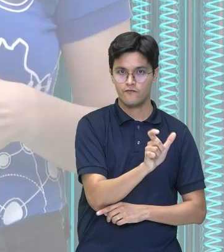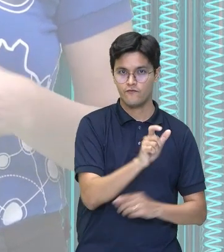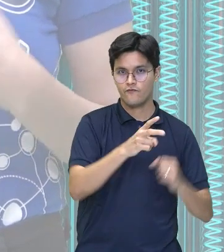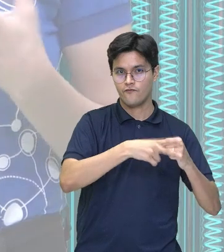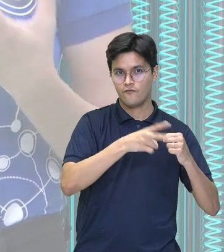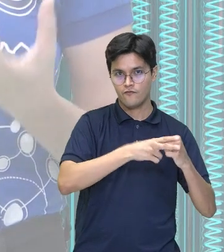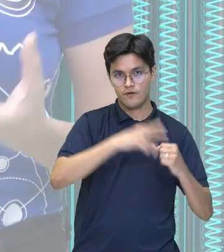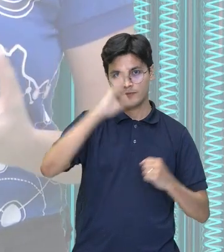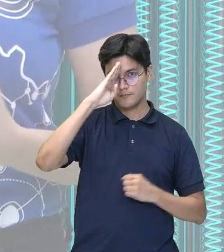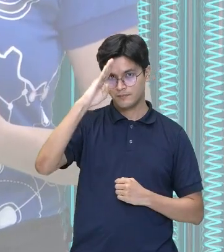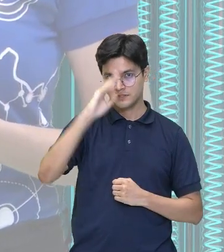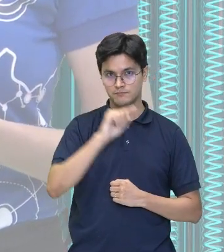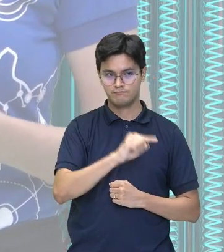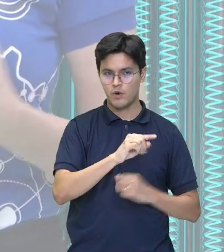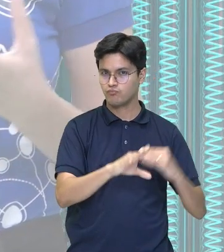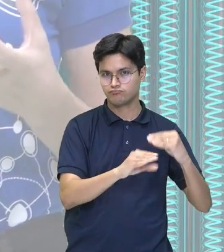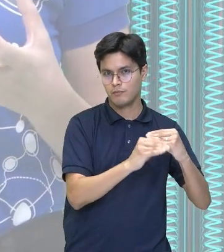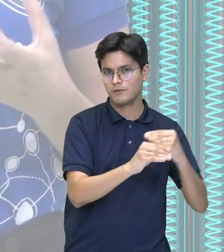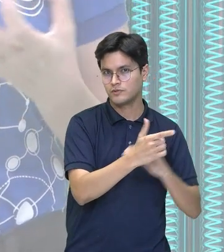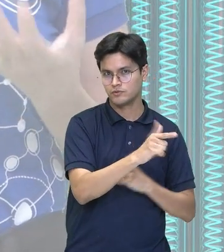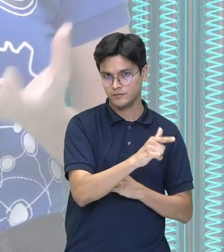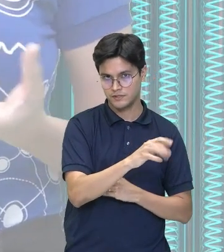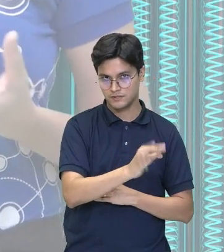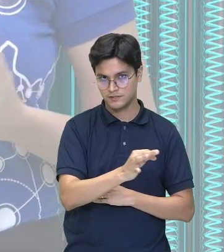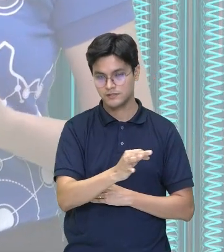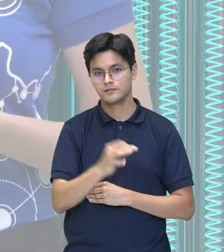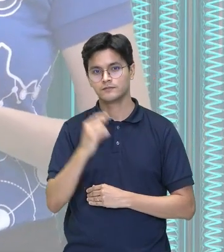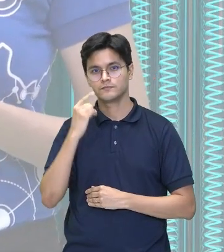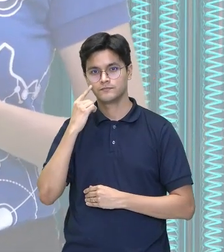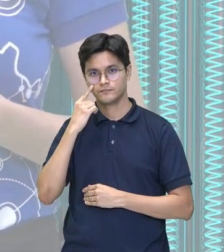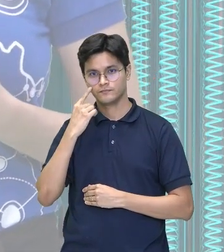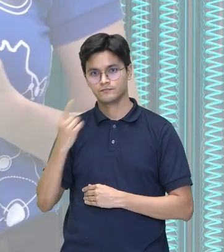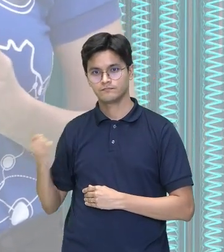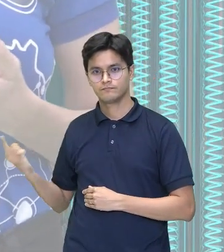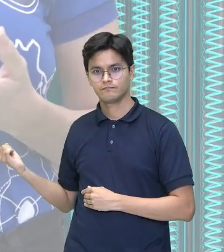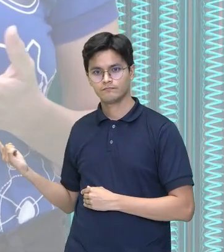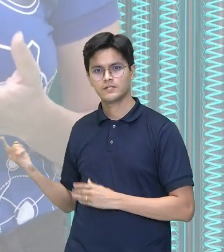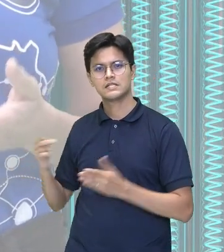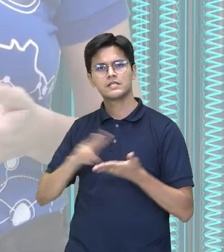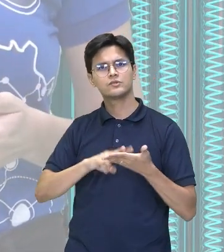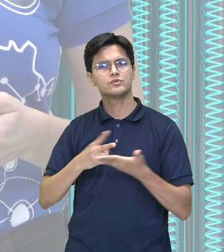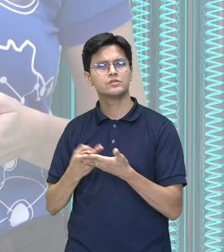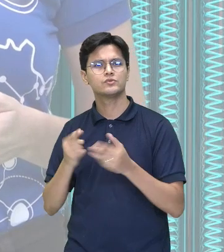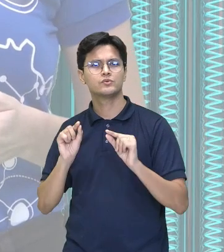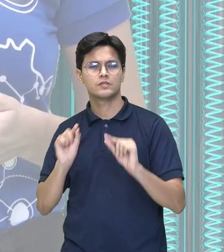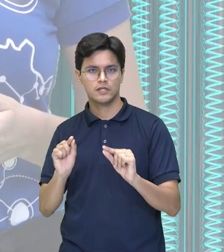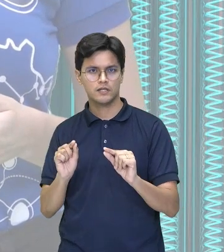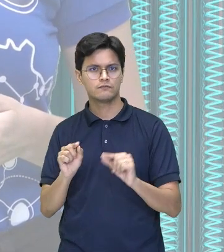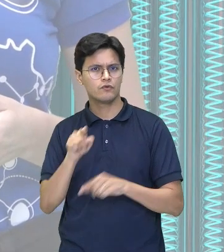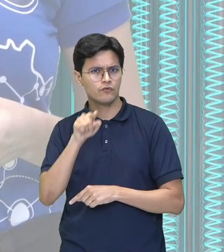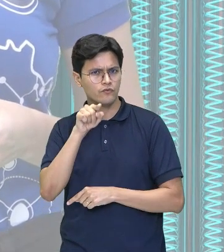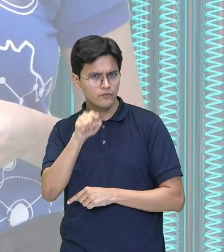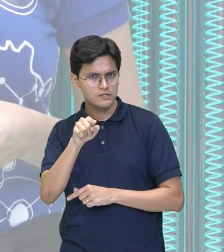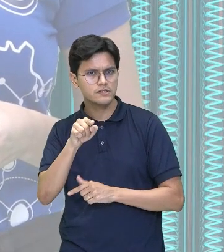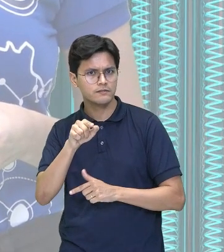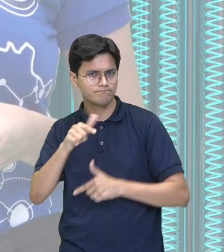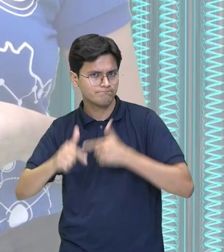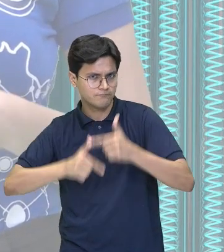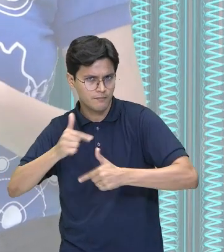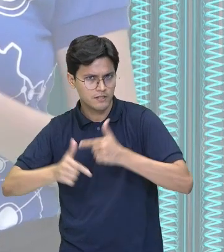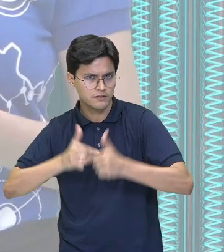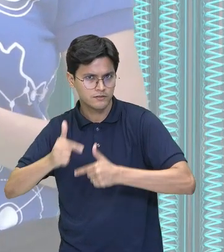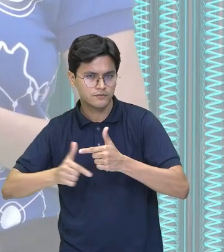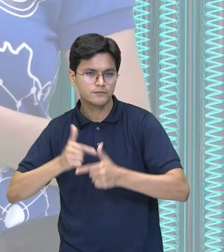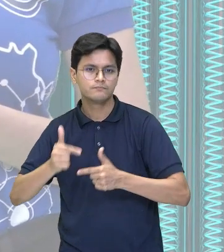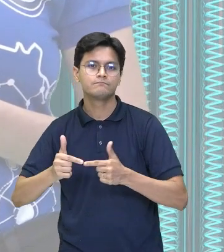principal. Você estava trabalhando? Vocês estavam trabalhando? Certo? Então, depende do contexto aqui, tá? Que esse